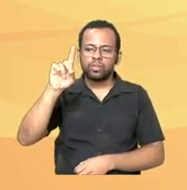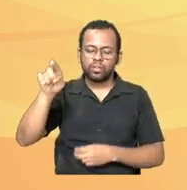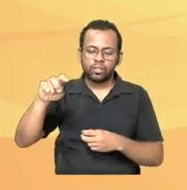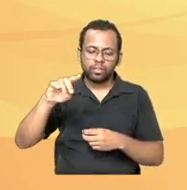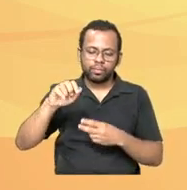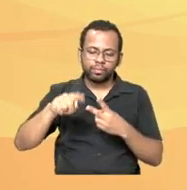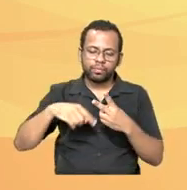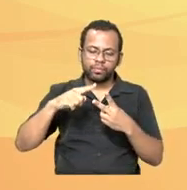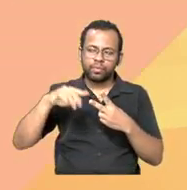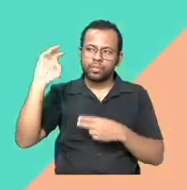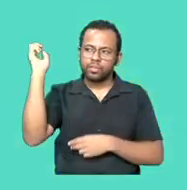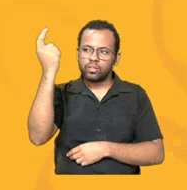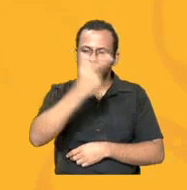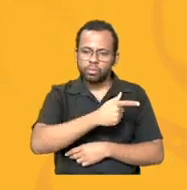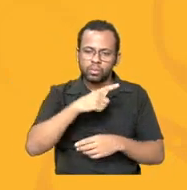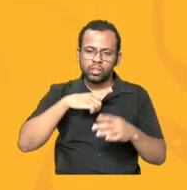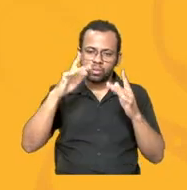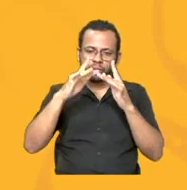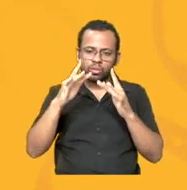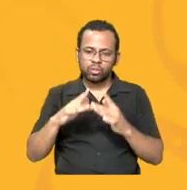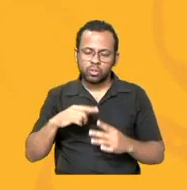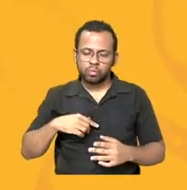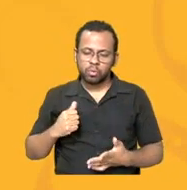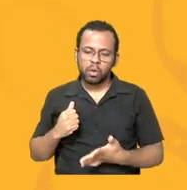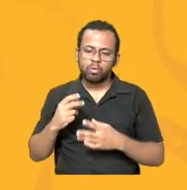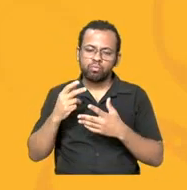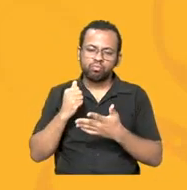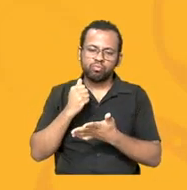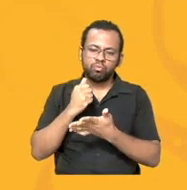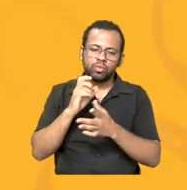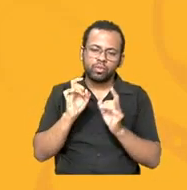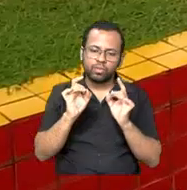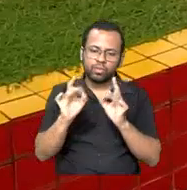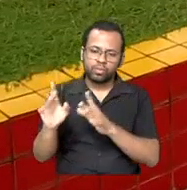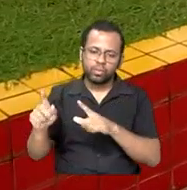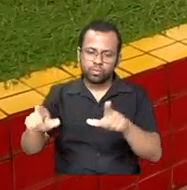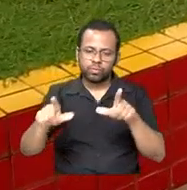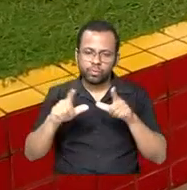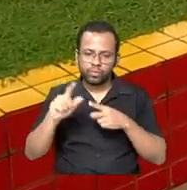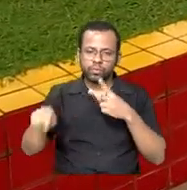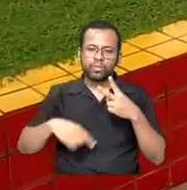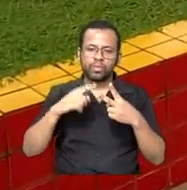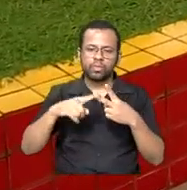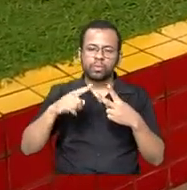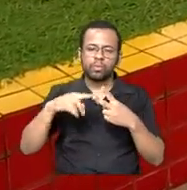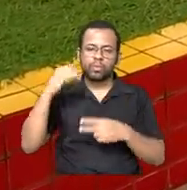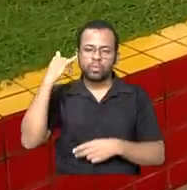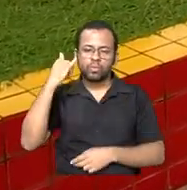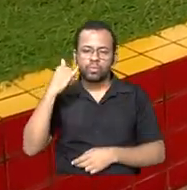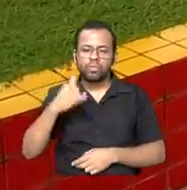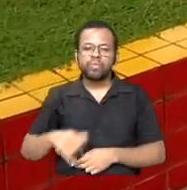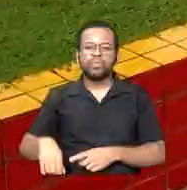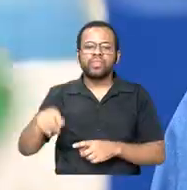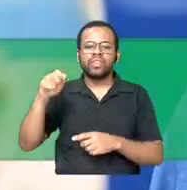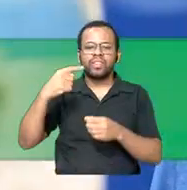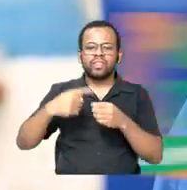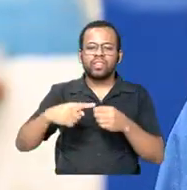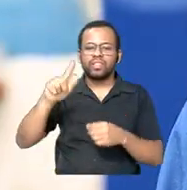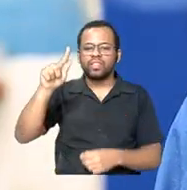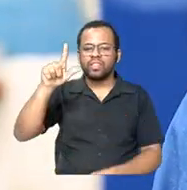contato comigo que eu vou até você entregar já o segundo prêmio um iPhone 14 saiu para o seu Edivaldo de Nossa Senhora da